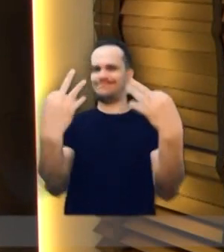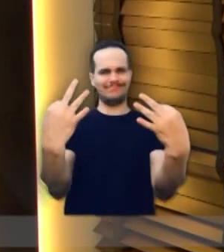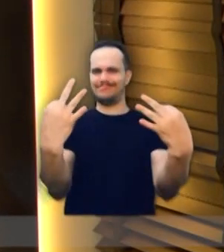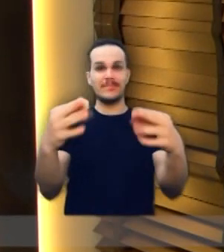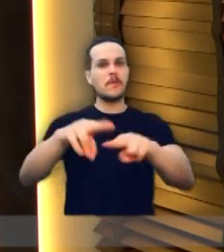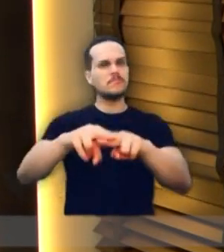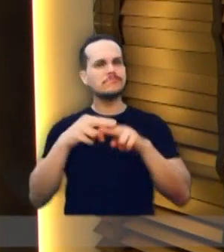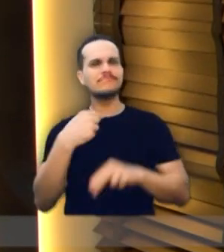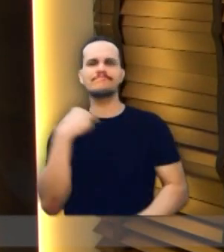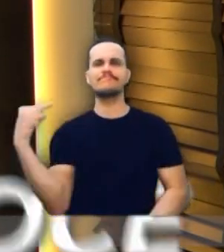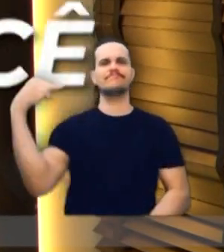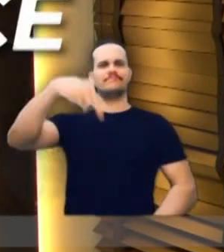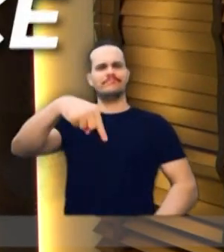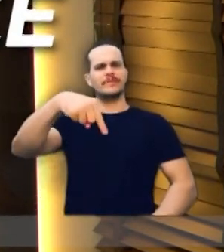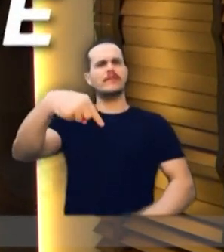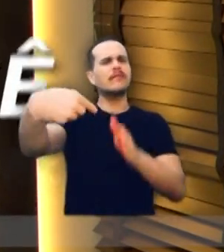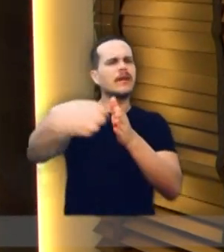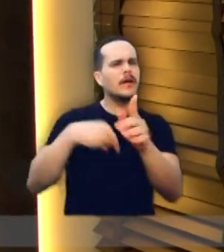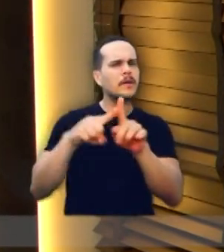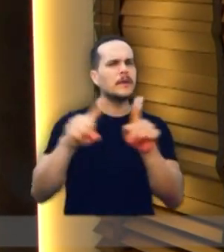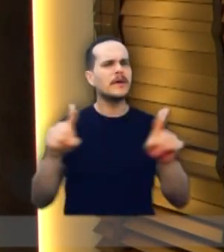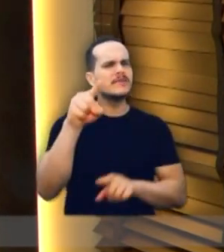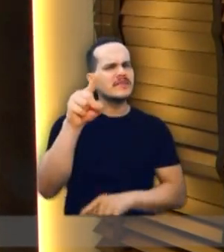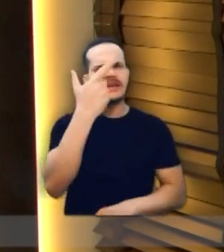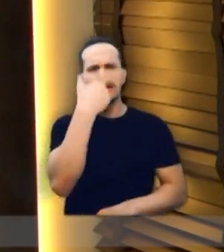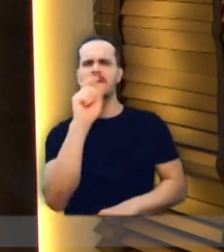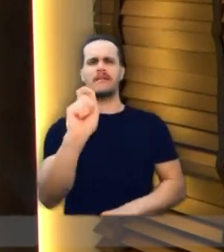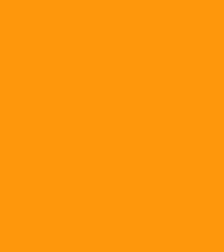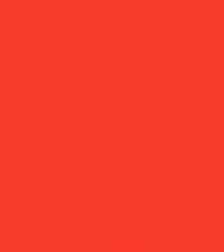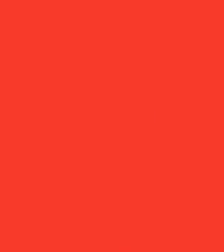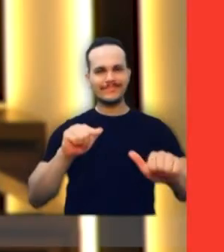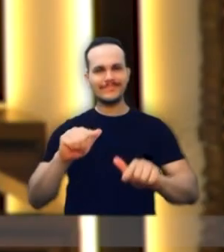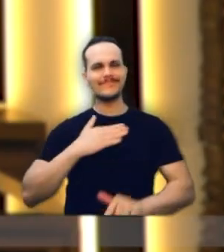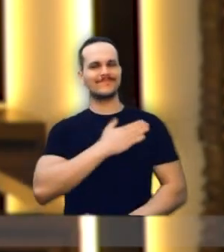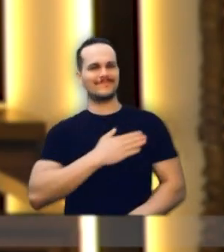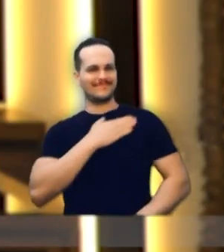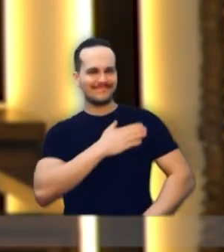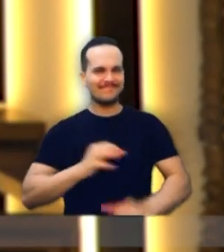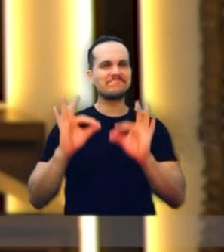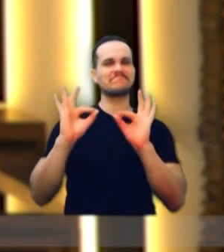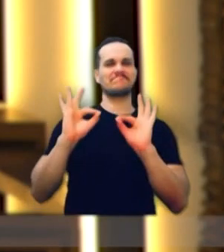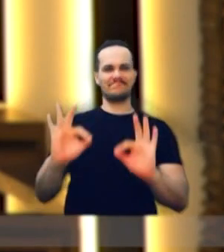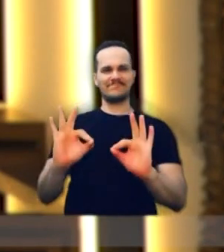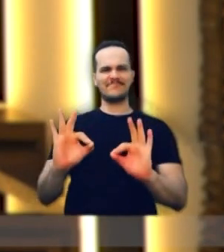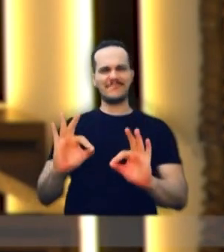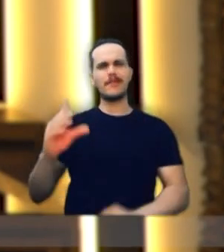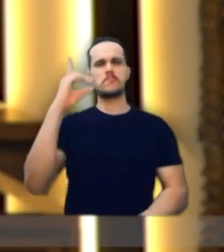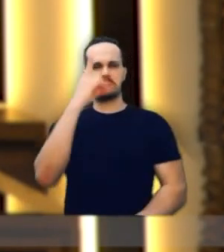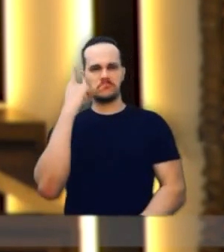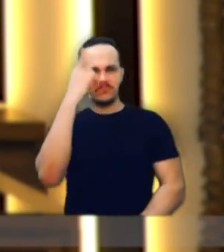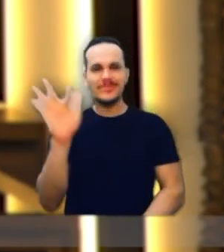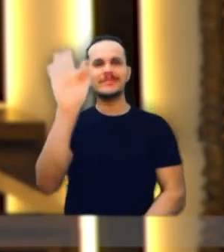gestão, politicagem e gente que não ouve você. Por isso eu estou aqui. Para federal, vote Maiara Rego,